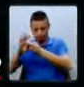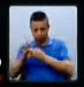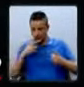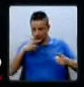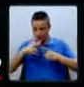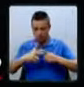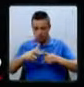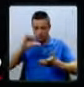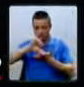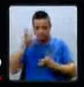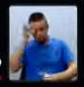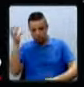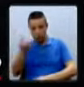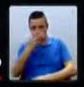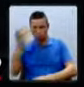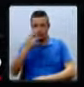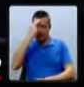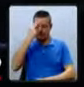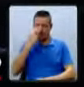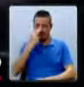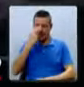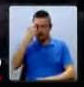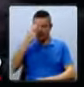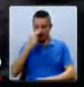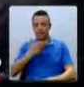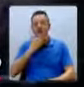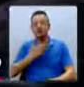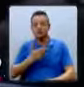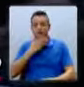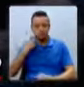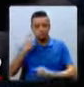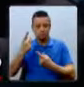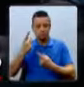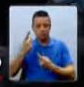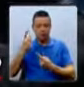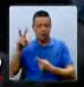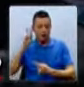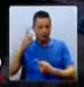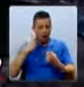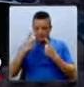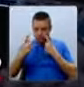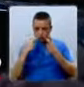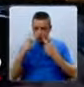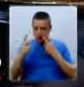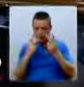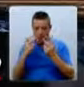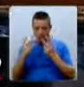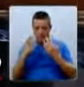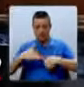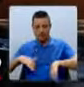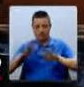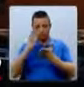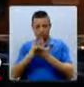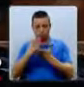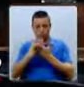absoluta é aqui no Centro Cultural de Vila Flor, em Guimarães. Nesta experiência audiovisual está Simon Phillips, o compositor, que é ele só